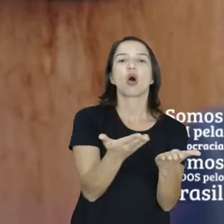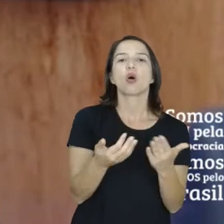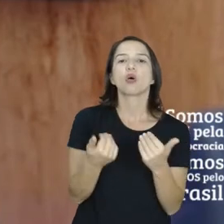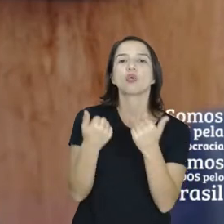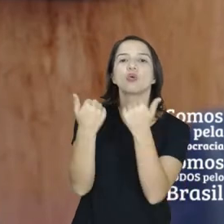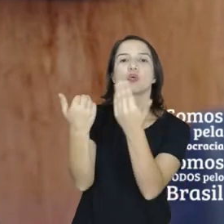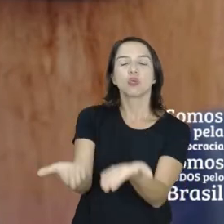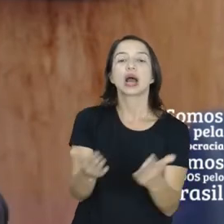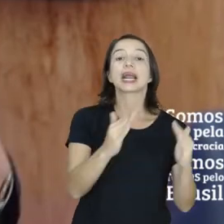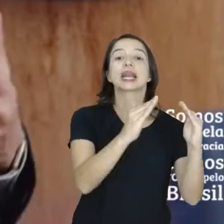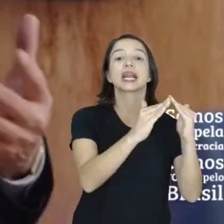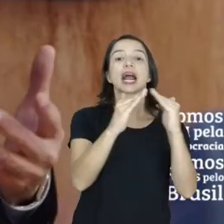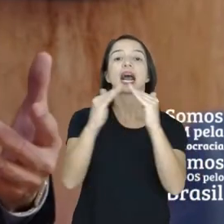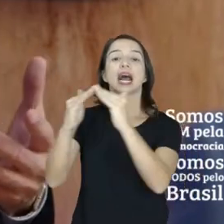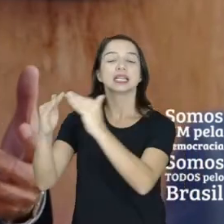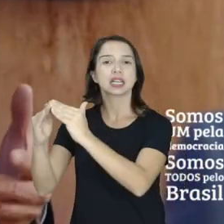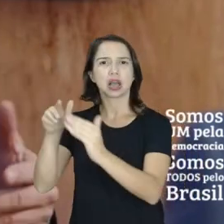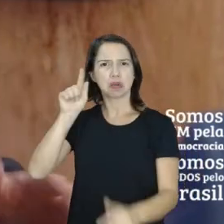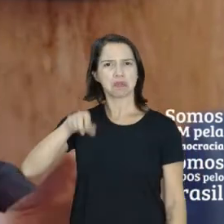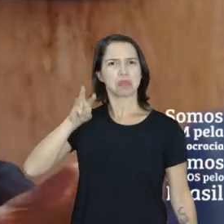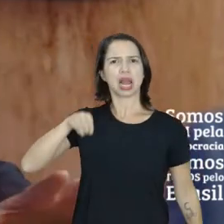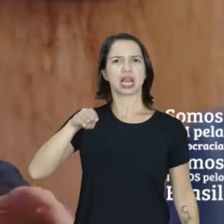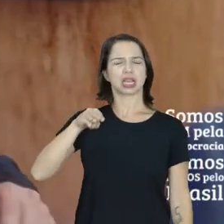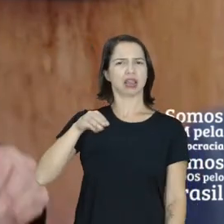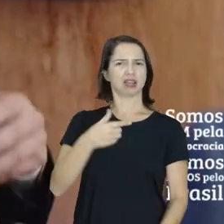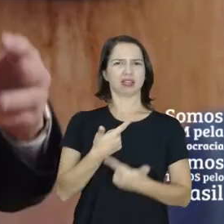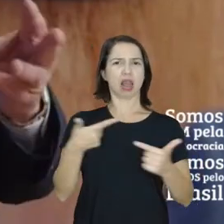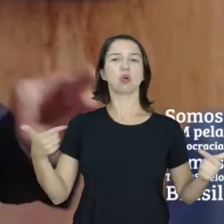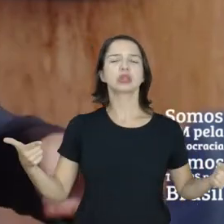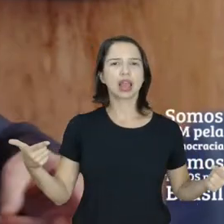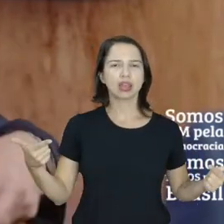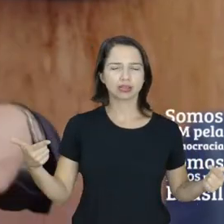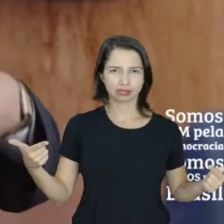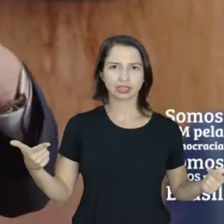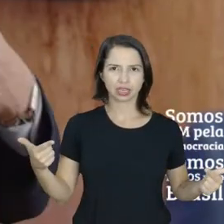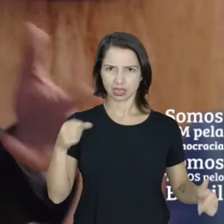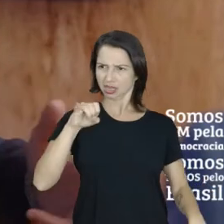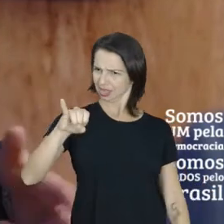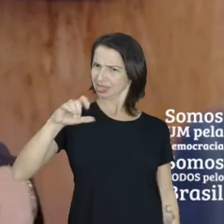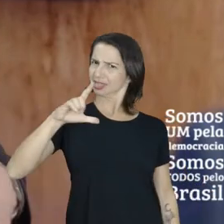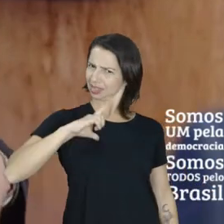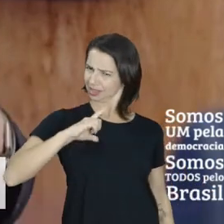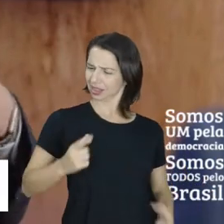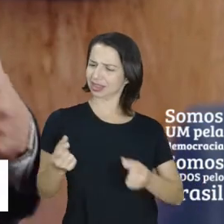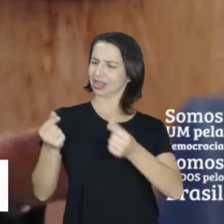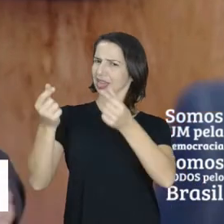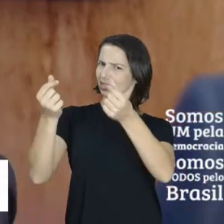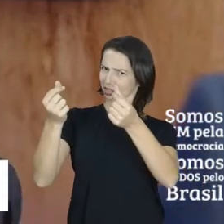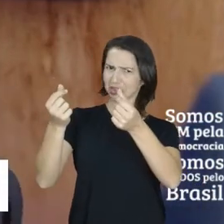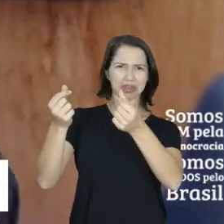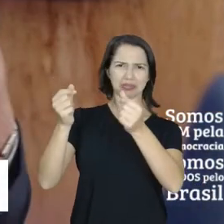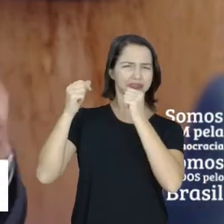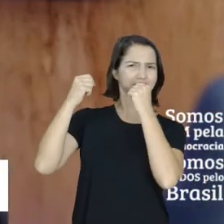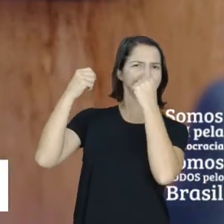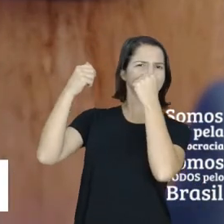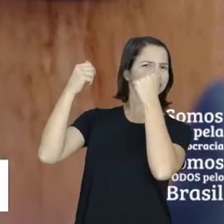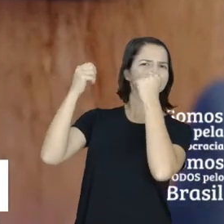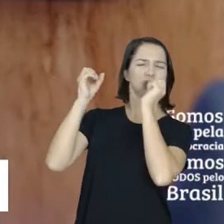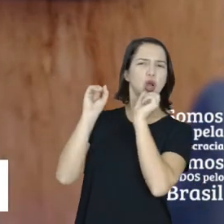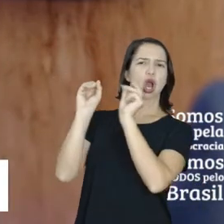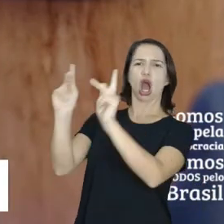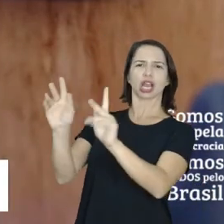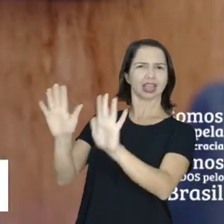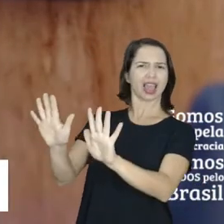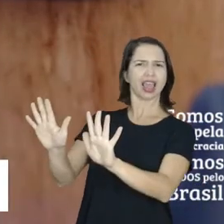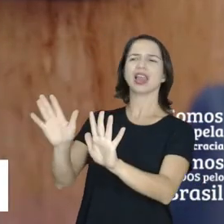não tem teto. Quem tem dinheiro, esquece. O cara sabe comprar casa, sabe fazer casa. Se ele ganha bem, o